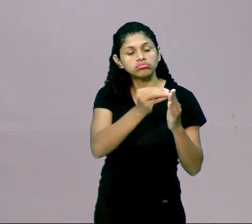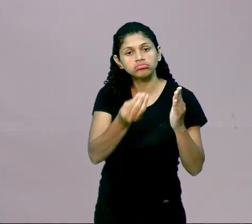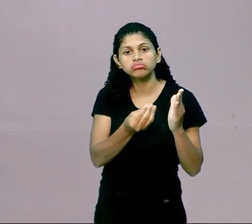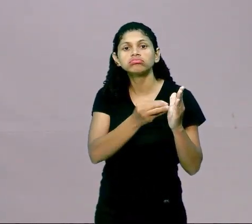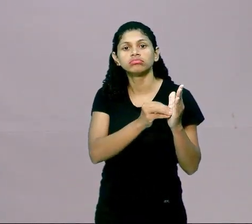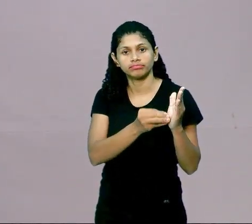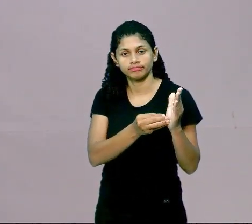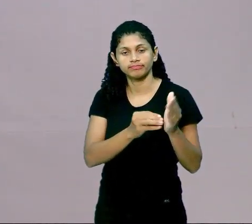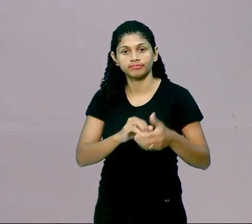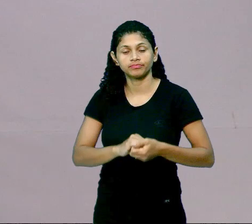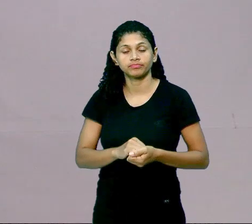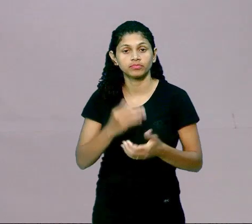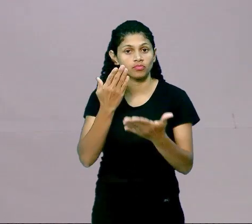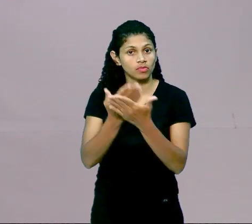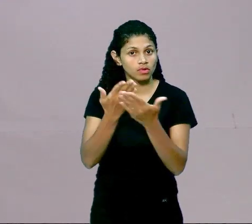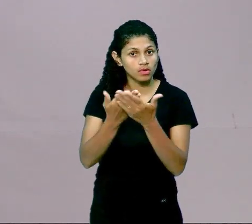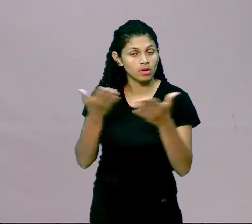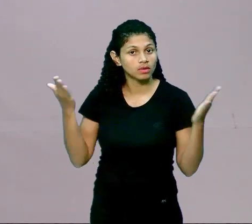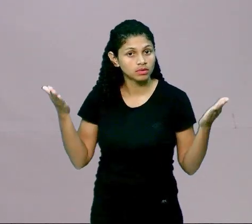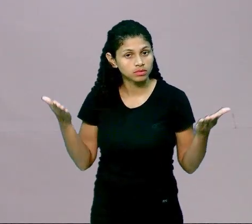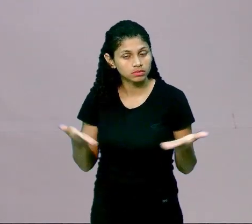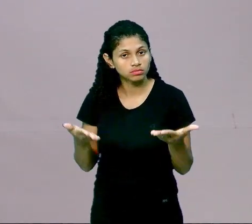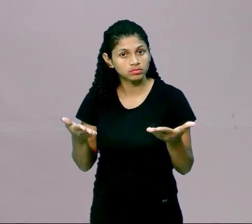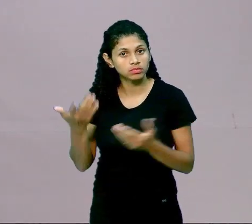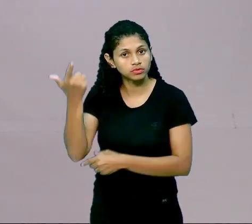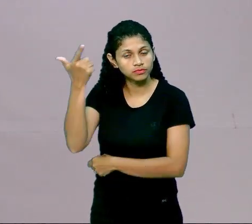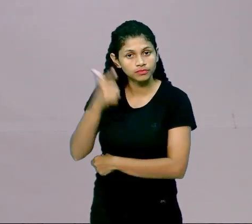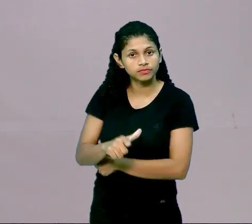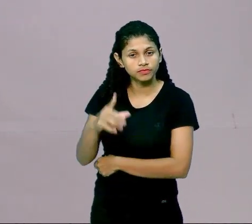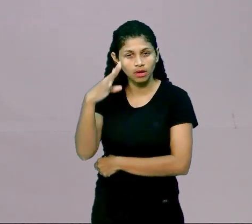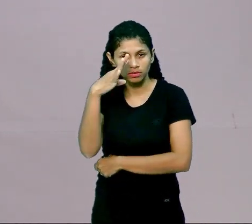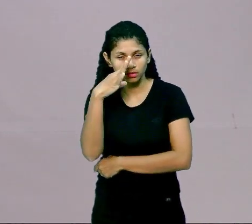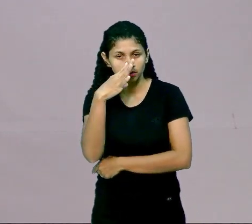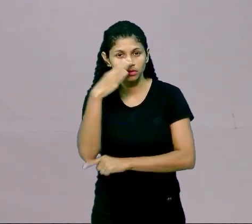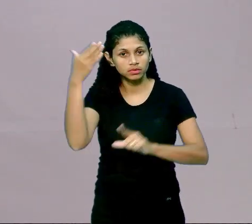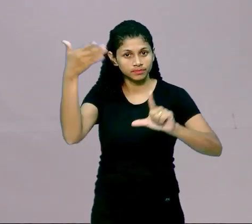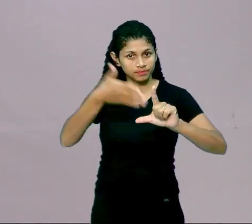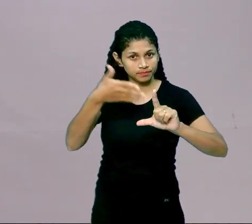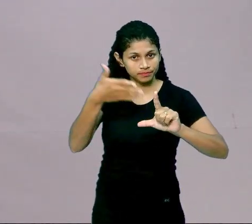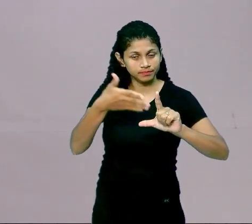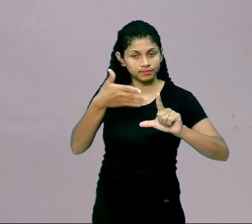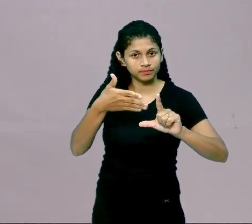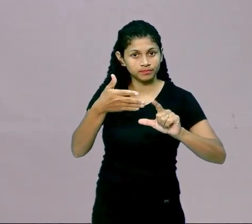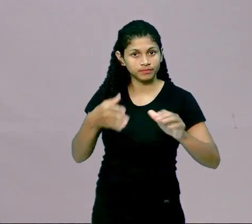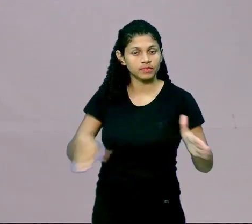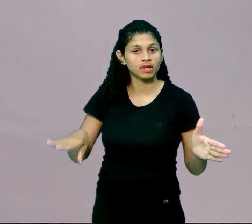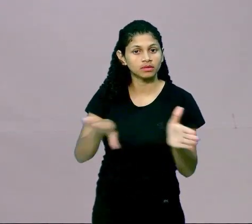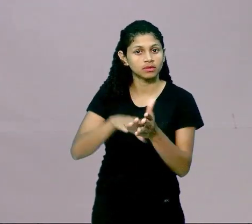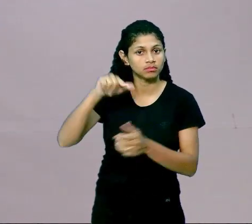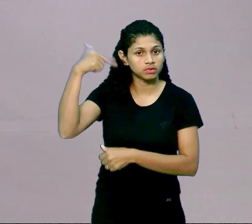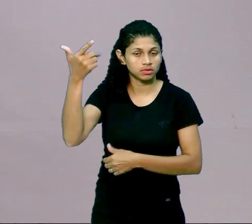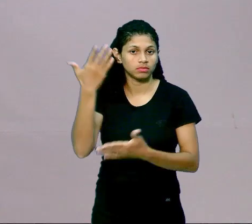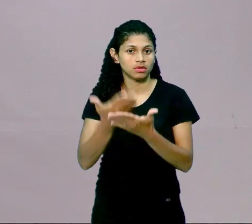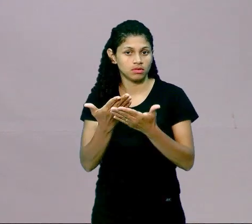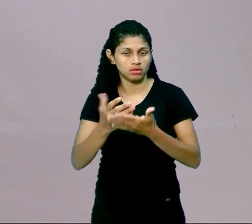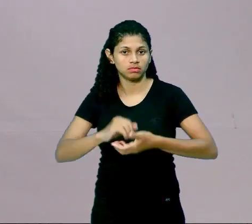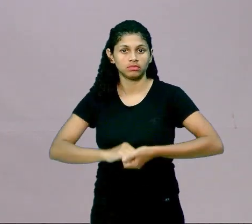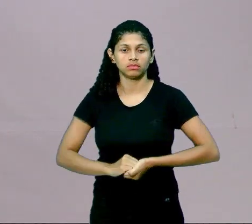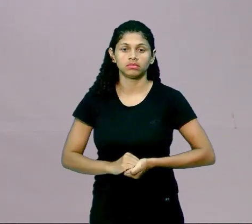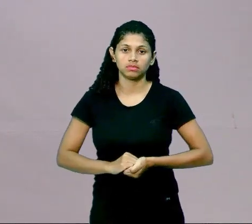Pessoal, essa foi a nossa aula de hoje. Para rever essa aula, acesse a plataforma Eduque. E até a próxima aula.